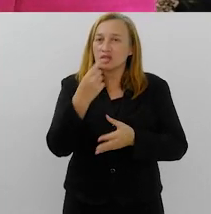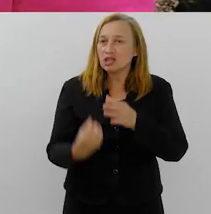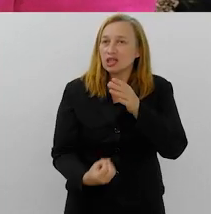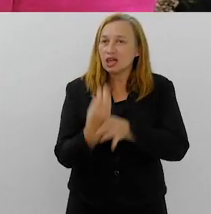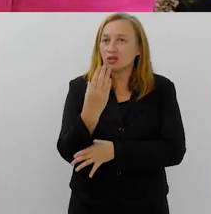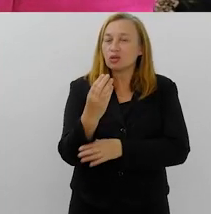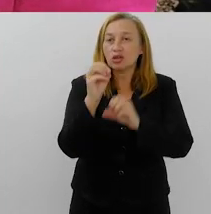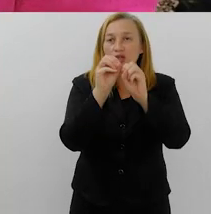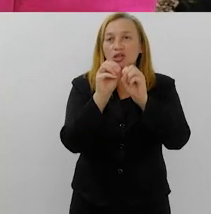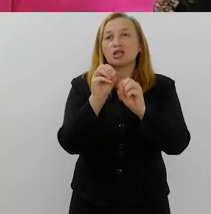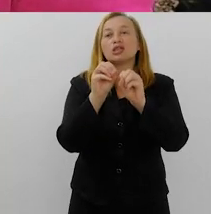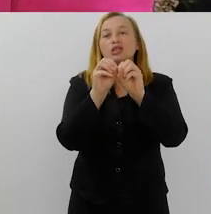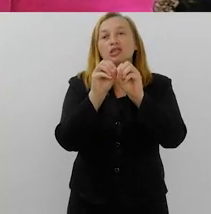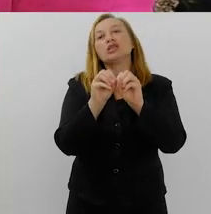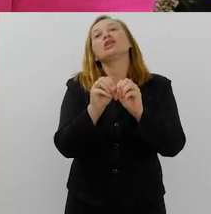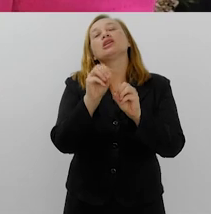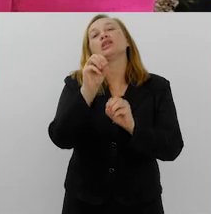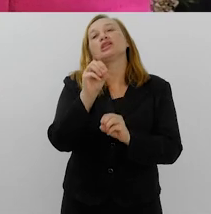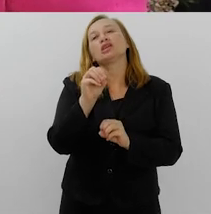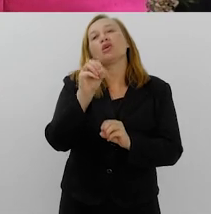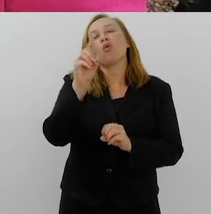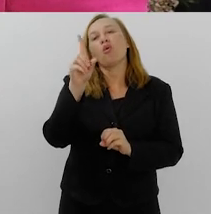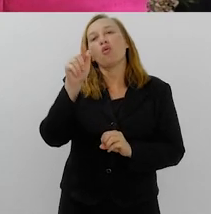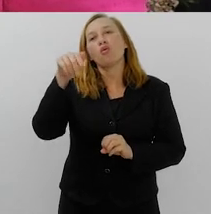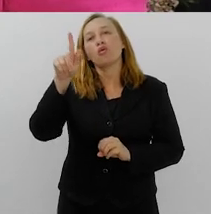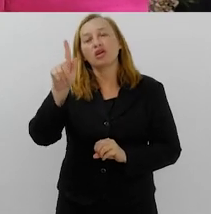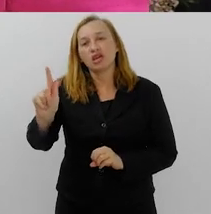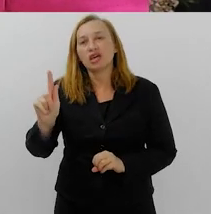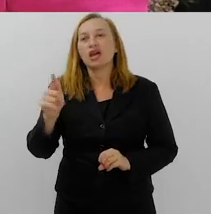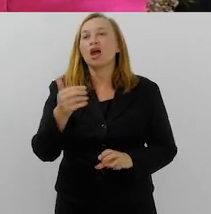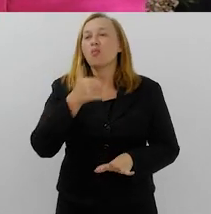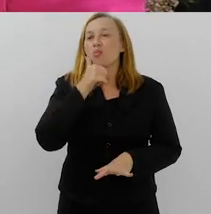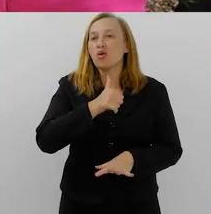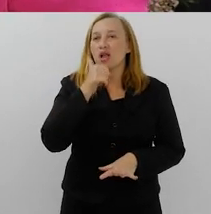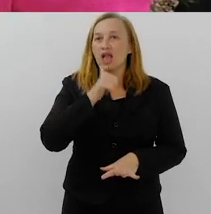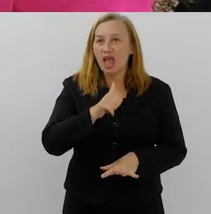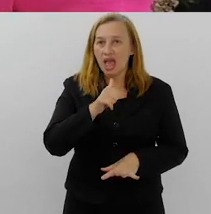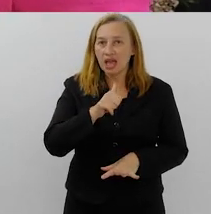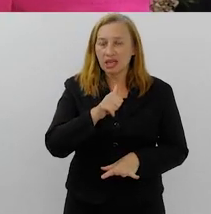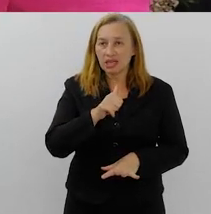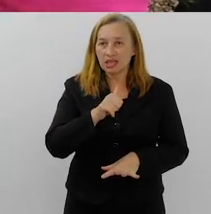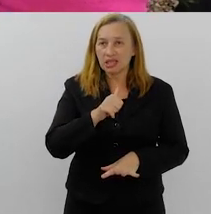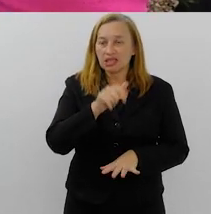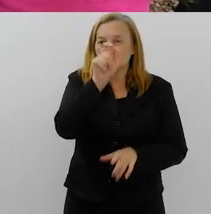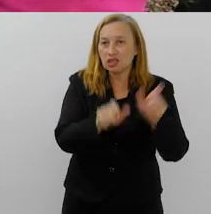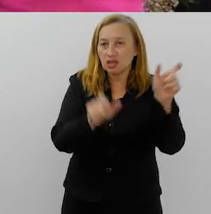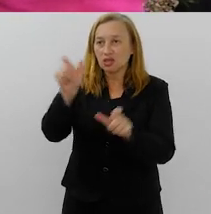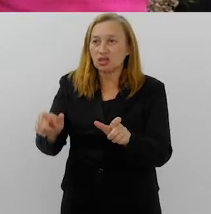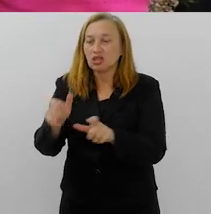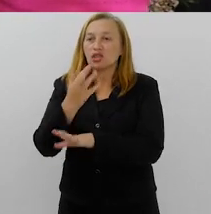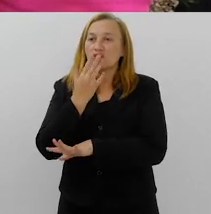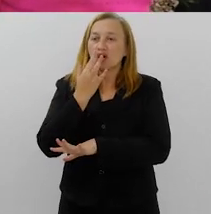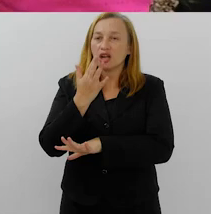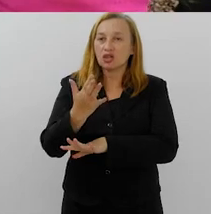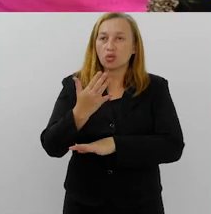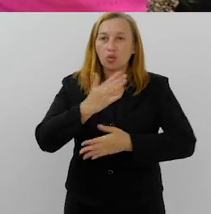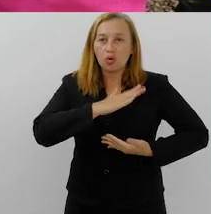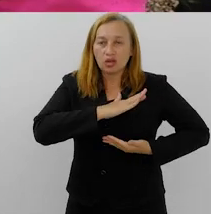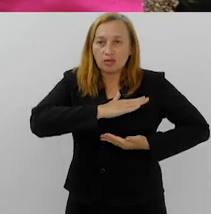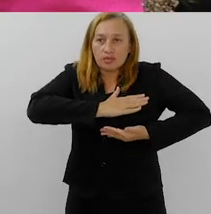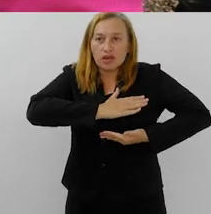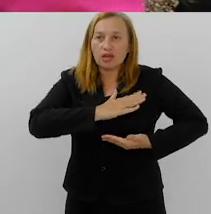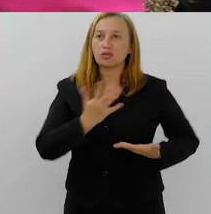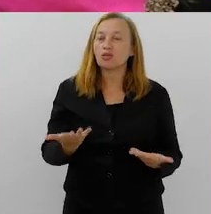enquanto fundadora da ONG mulheres de peito e cor a importância da rede de apoio também porque